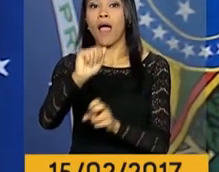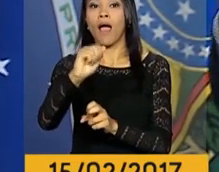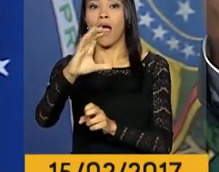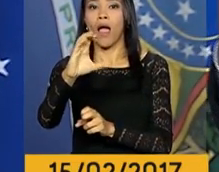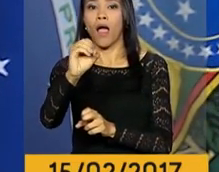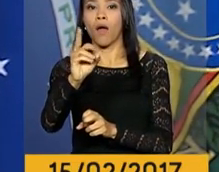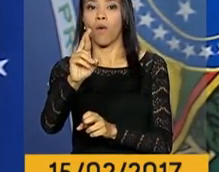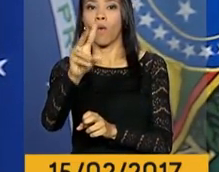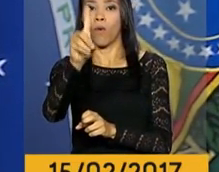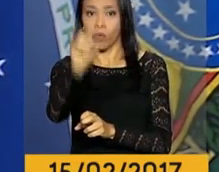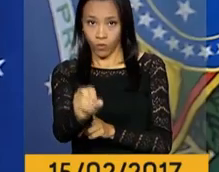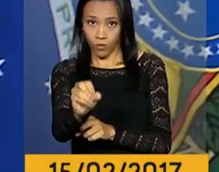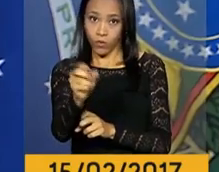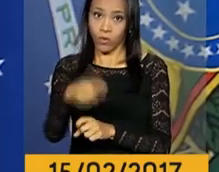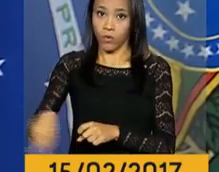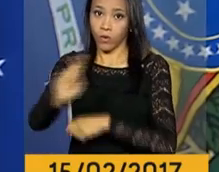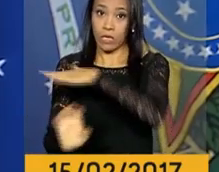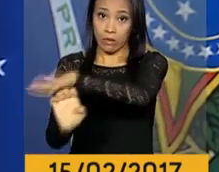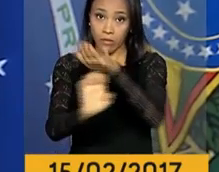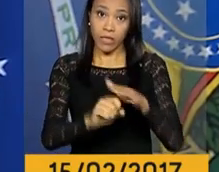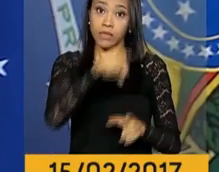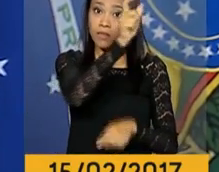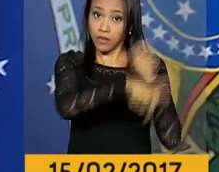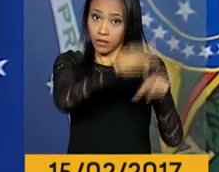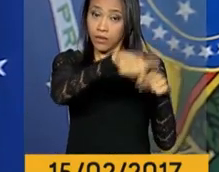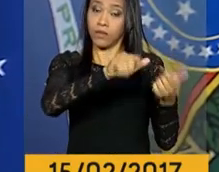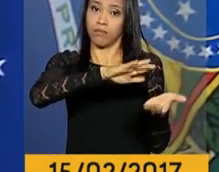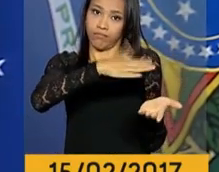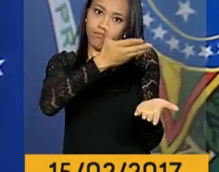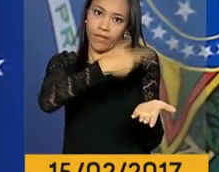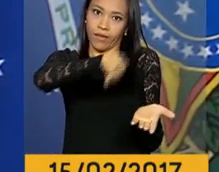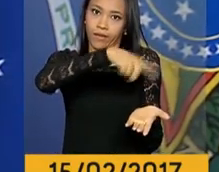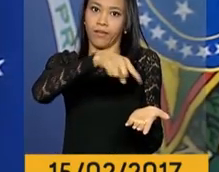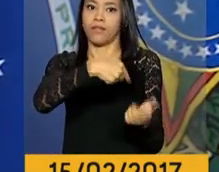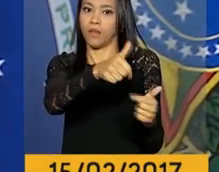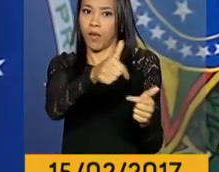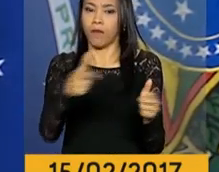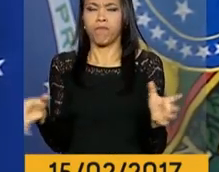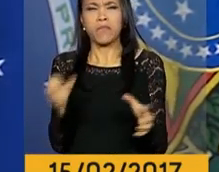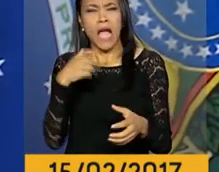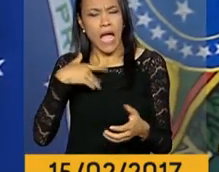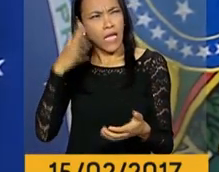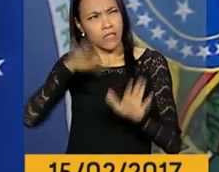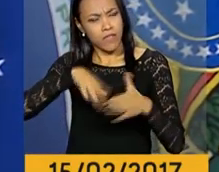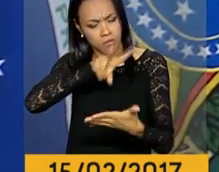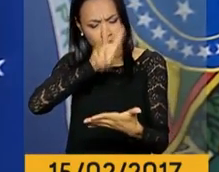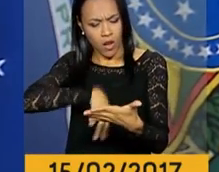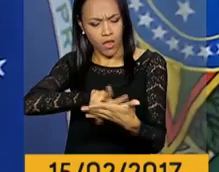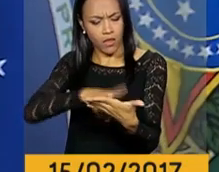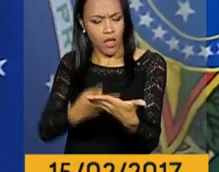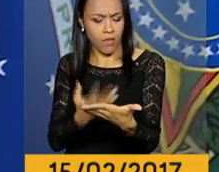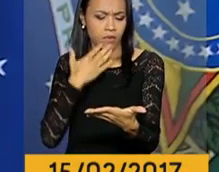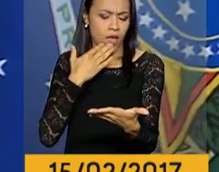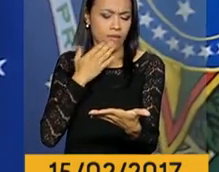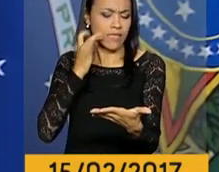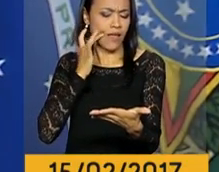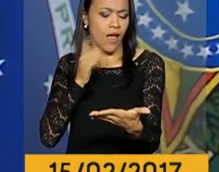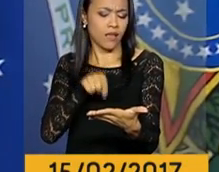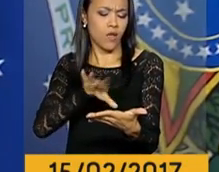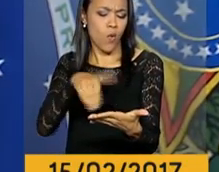momento o intérprete da Constituição se indaga, será que quando você faz um acordo coletivo de trabalho, uma convenção coletiva de